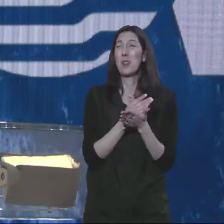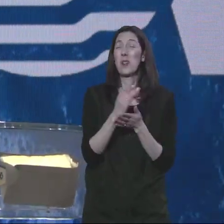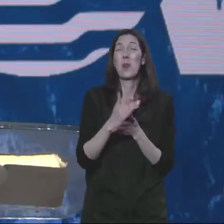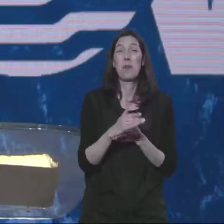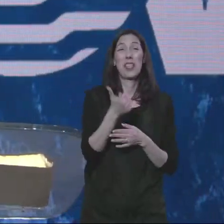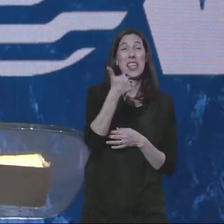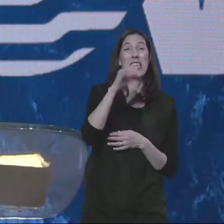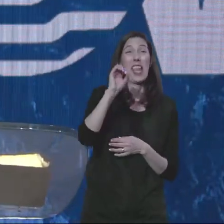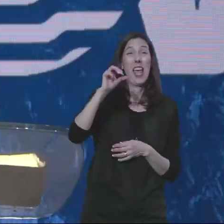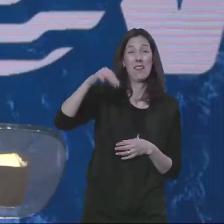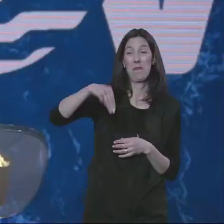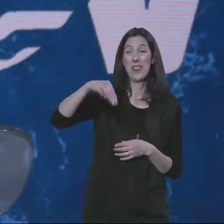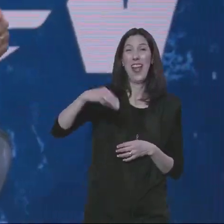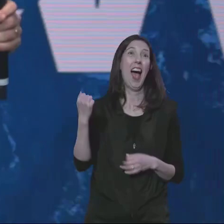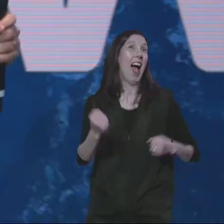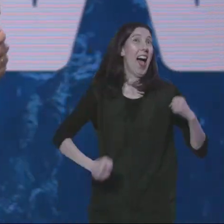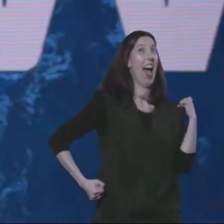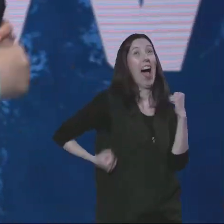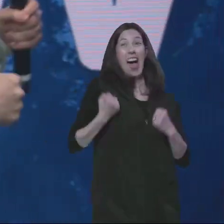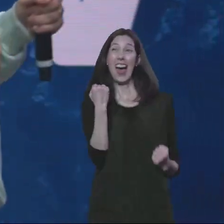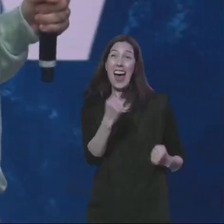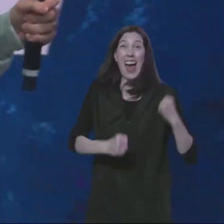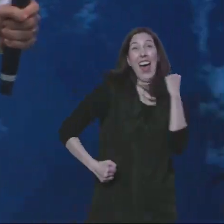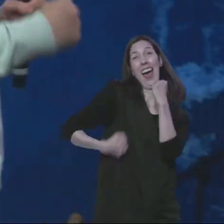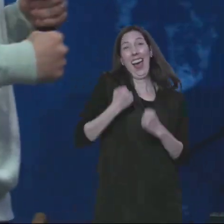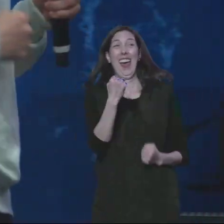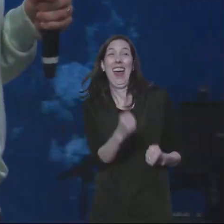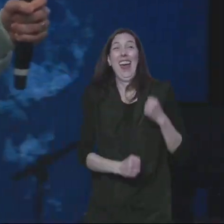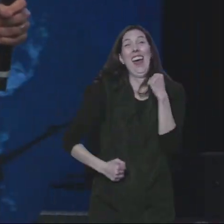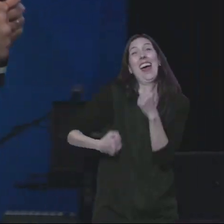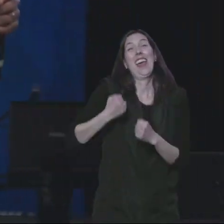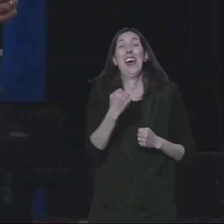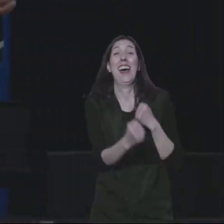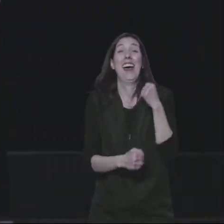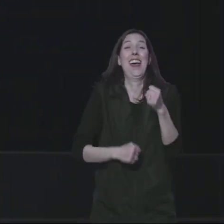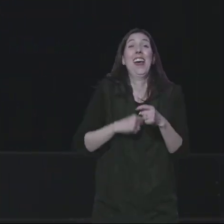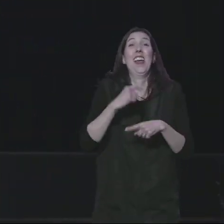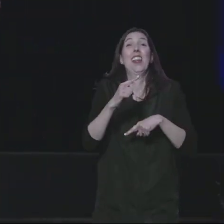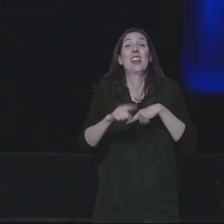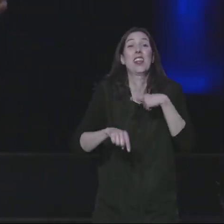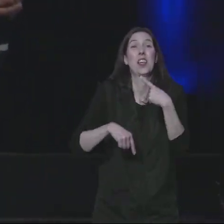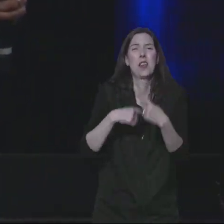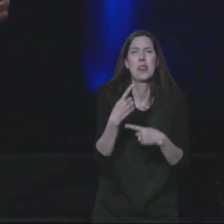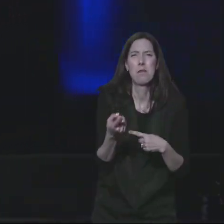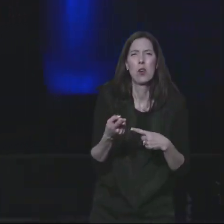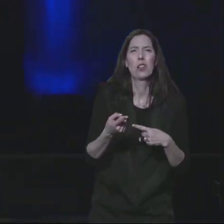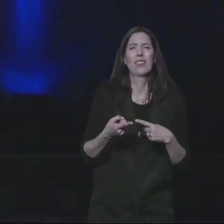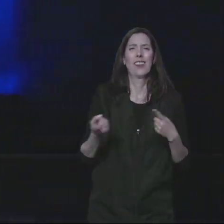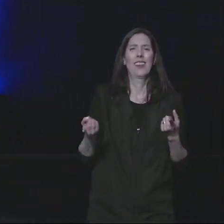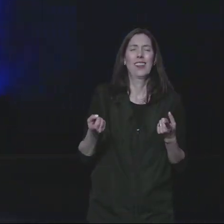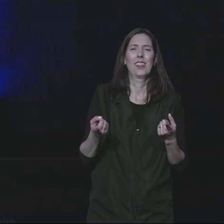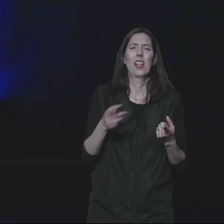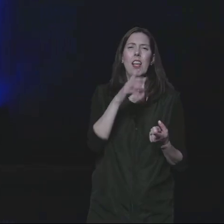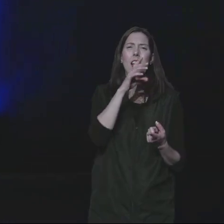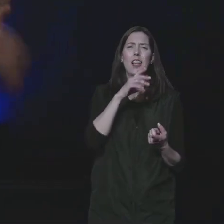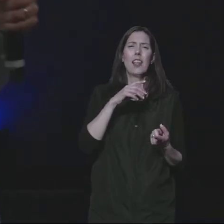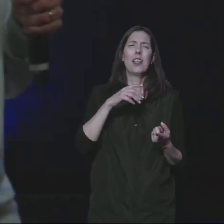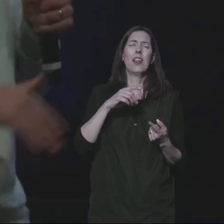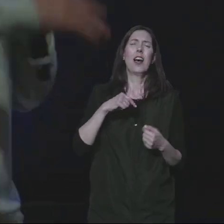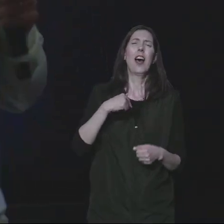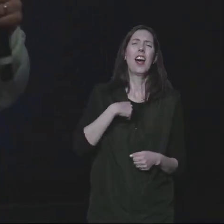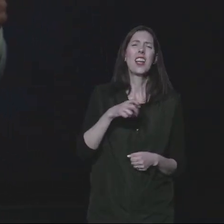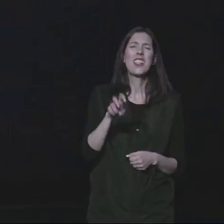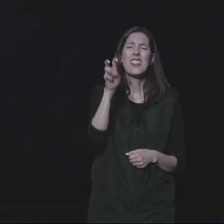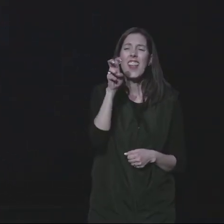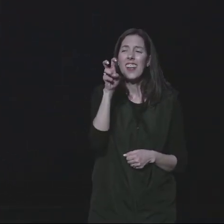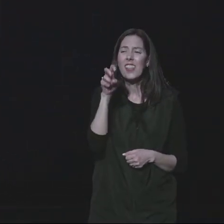primeiros 10 minutos ali, correndo, correndo, correndo, correndo, correndo. Como disse o pastor Budal sábado passado, na quinta